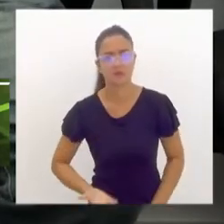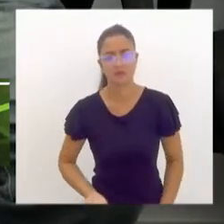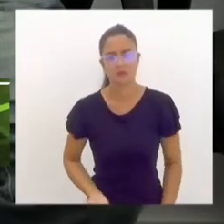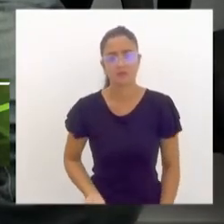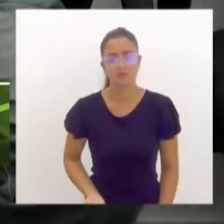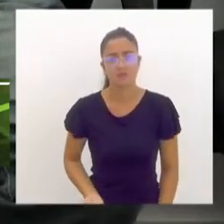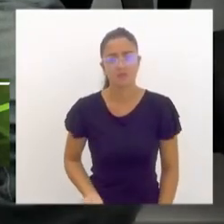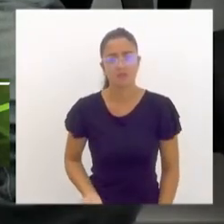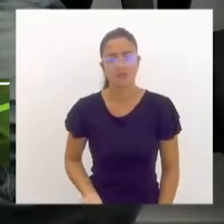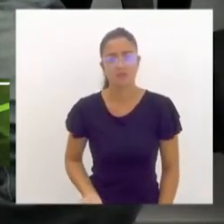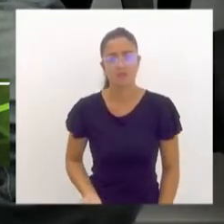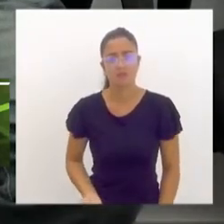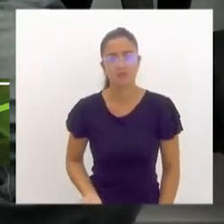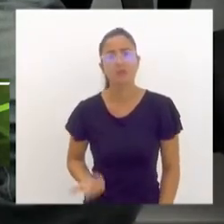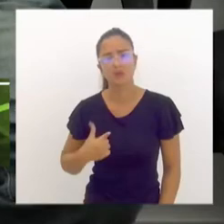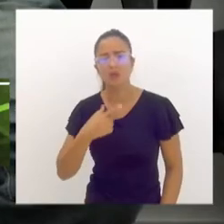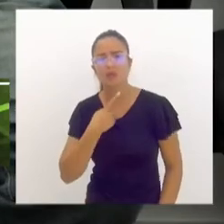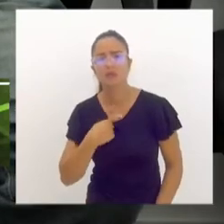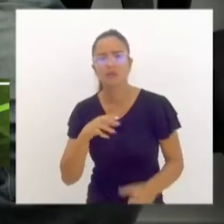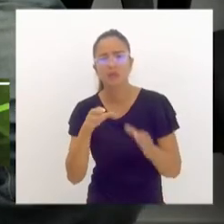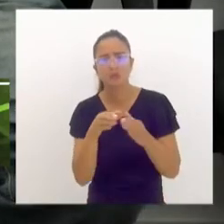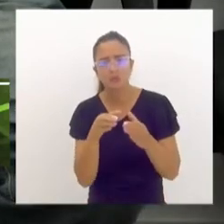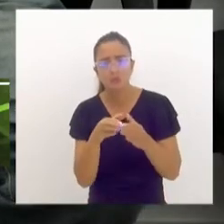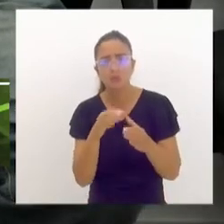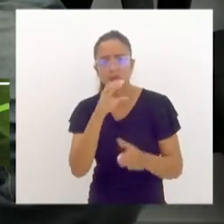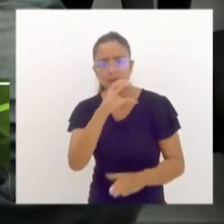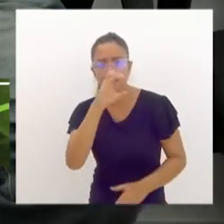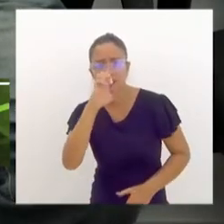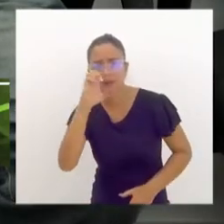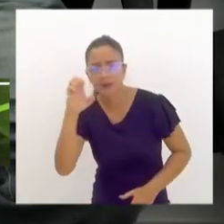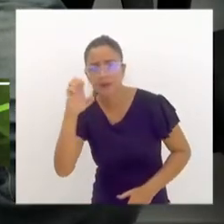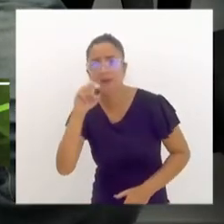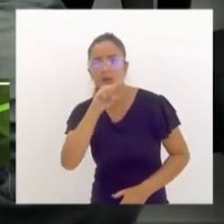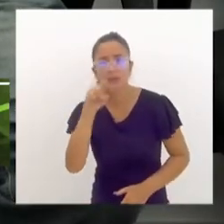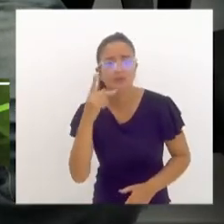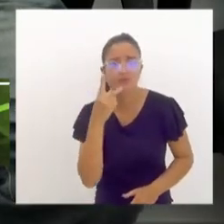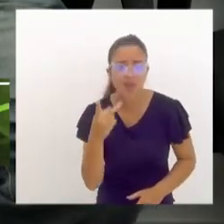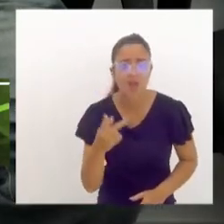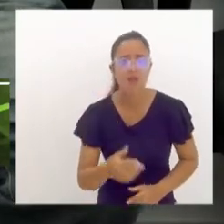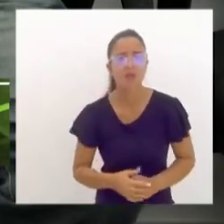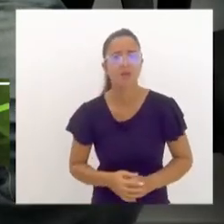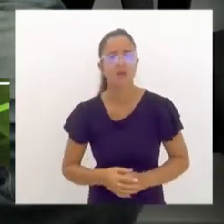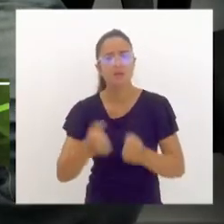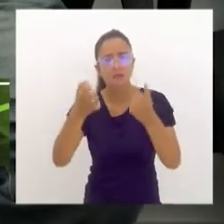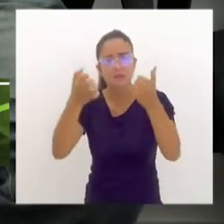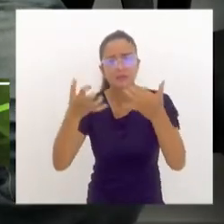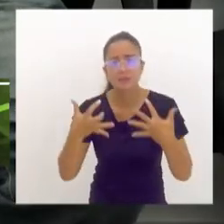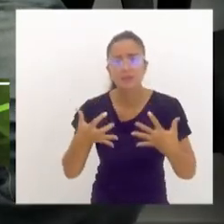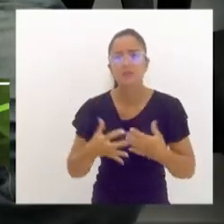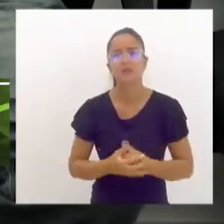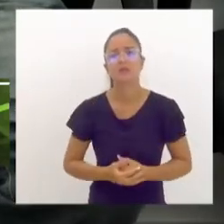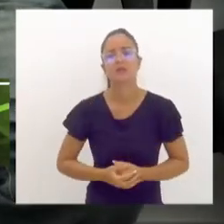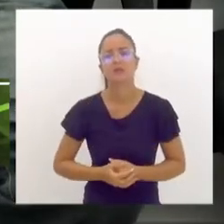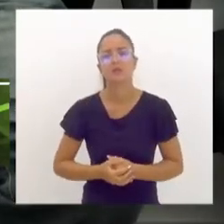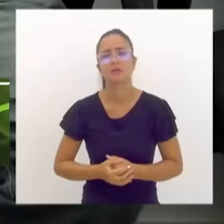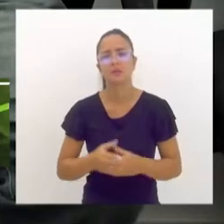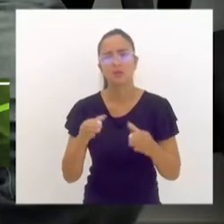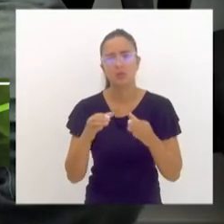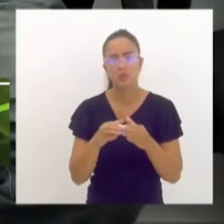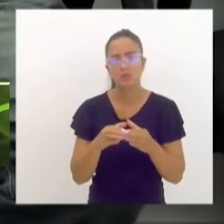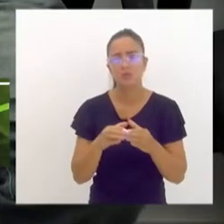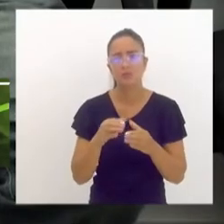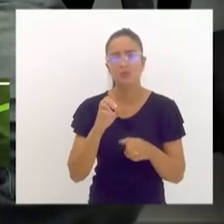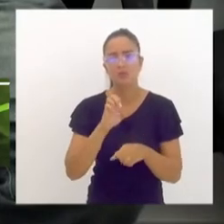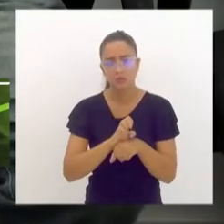Eu gostaria que o Conselho Nacional de Educação se pronunciasse a esse respeito, e o Estadual de Educação